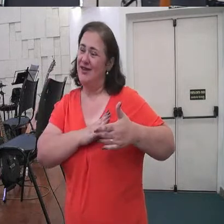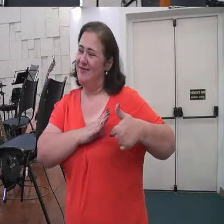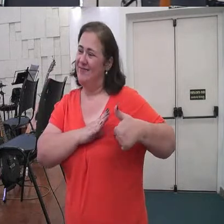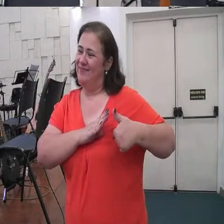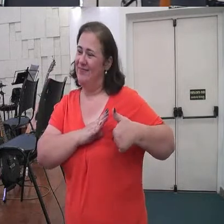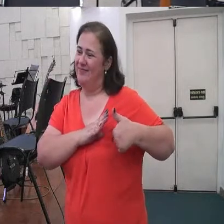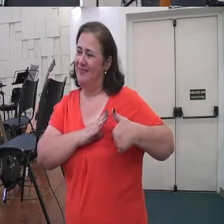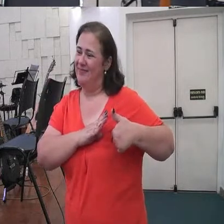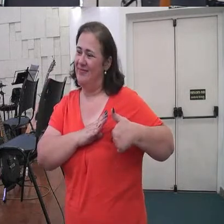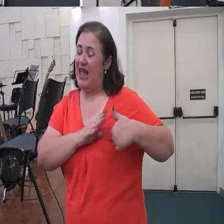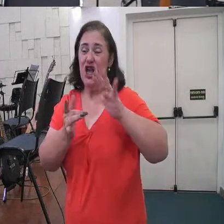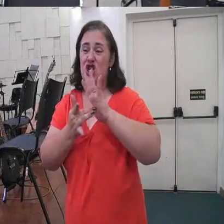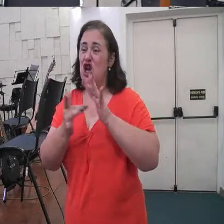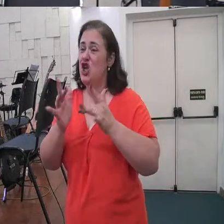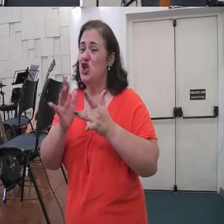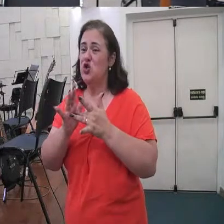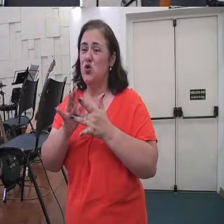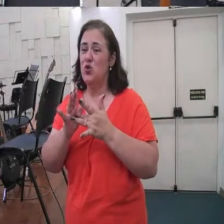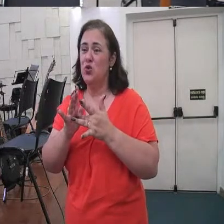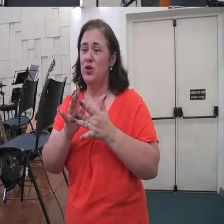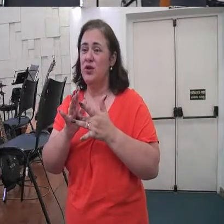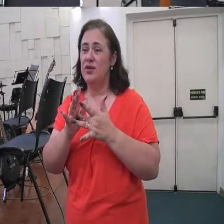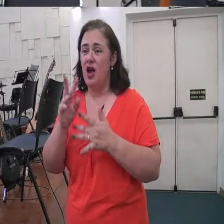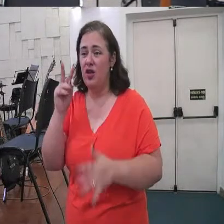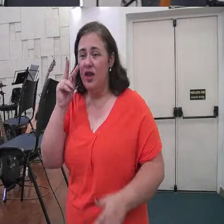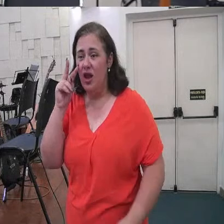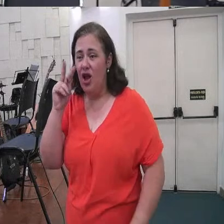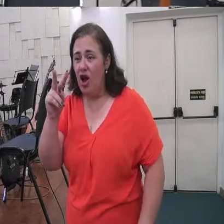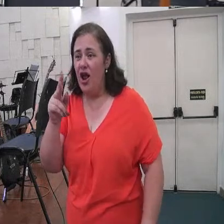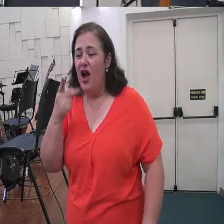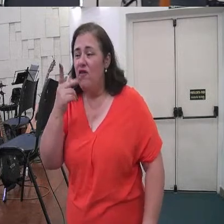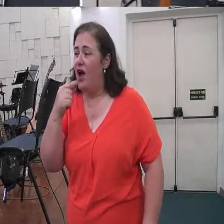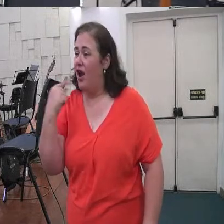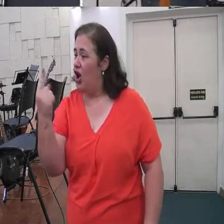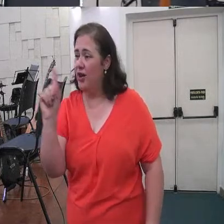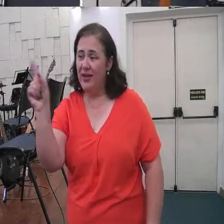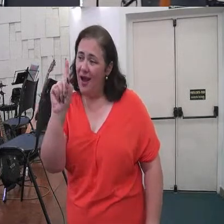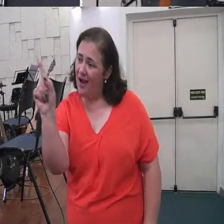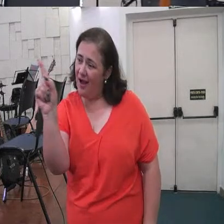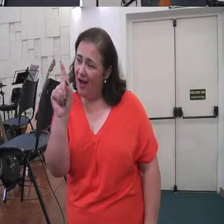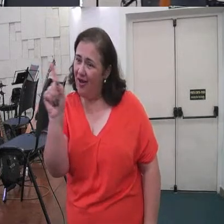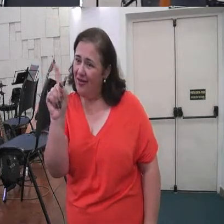para a esquerda. E aí ele foi todo feliz mostrar o desenho para a mãe dele. Mamãe,